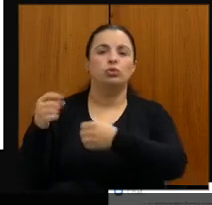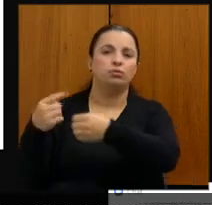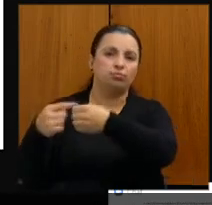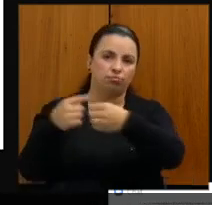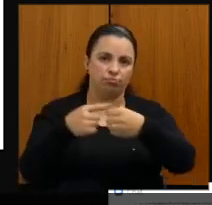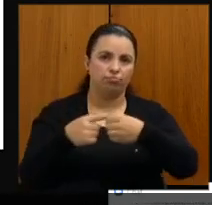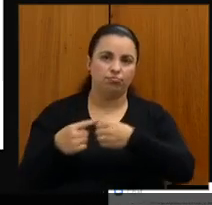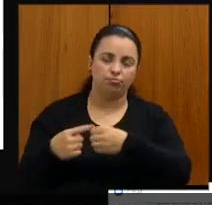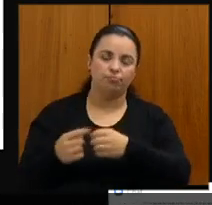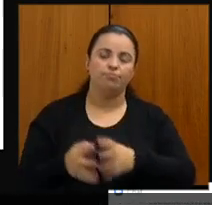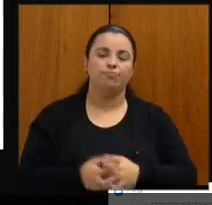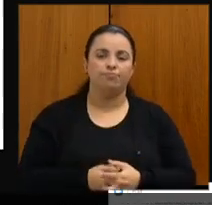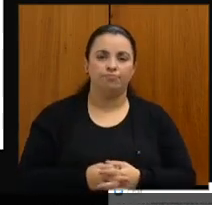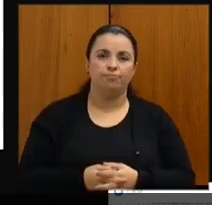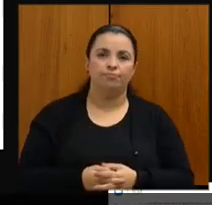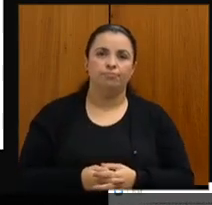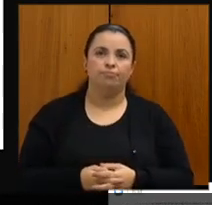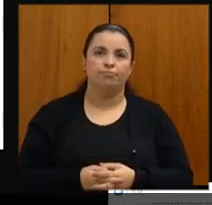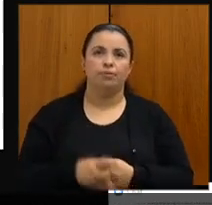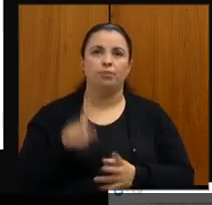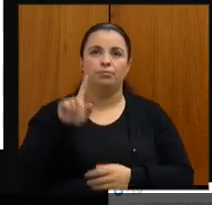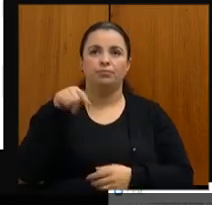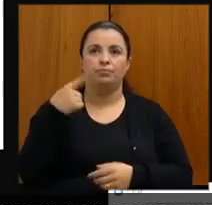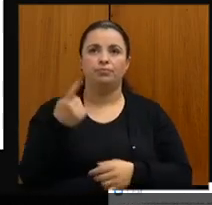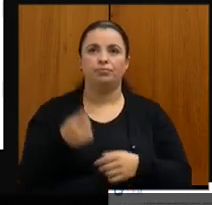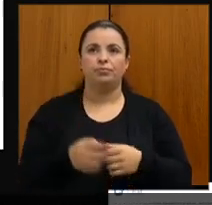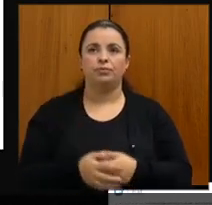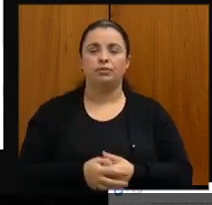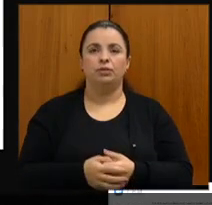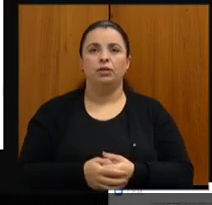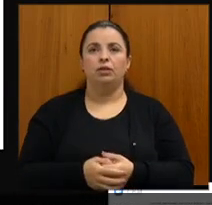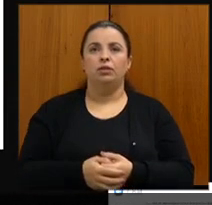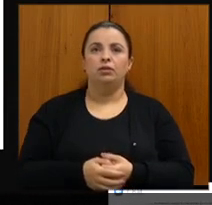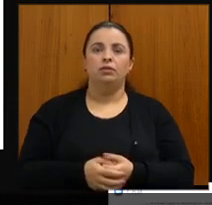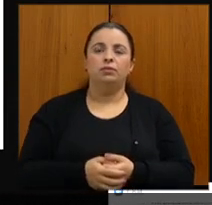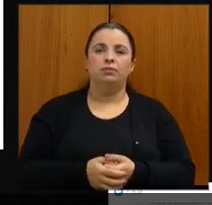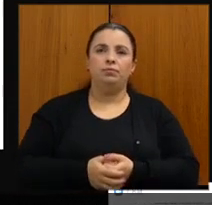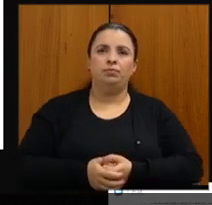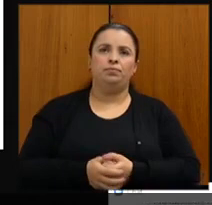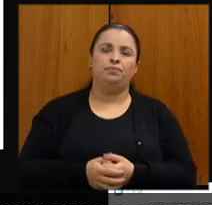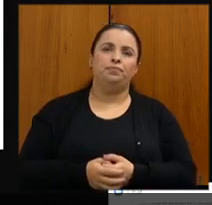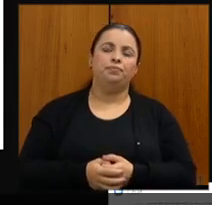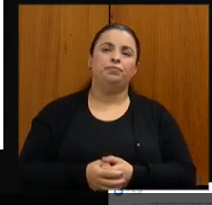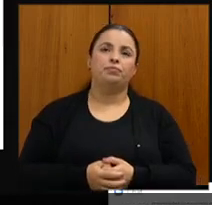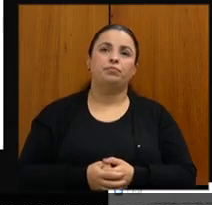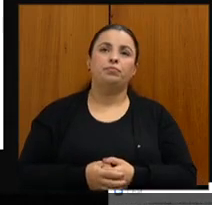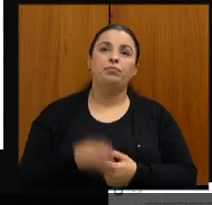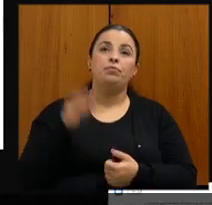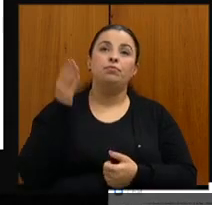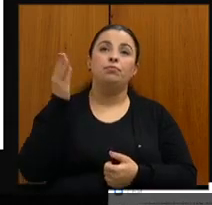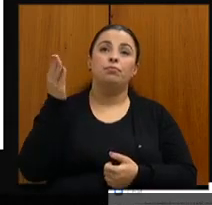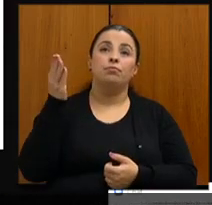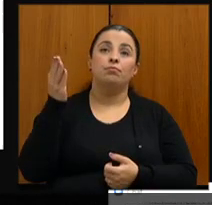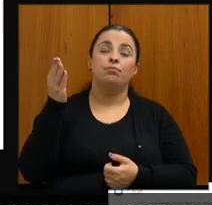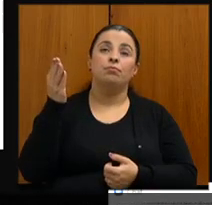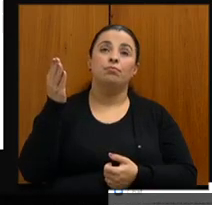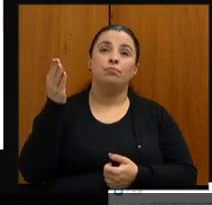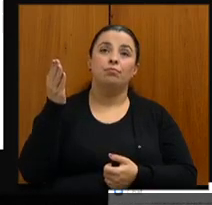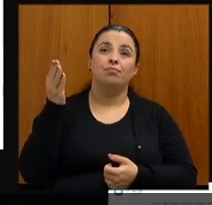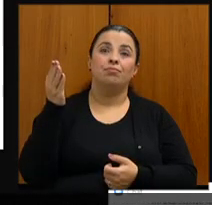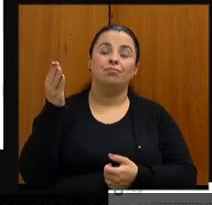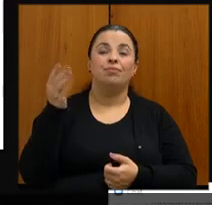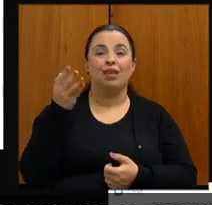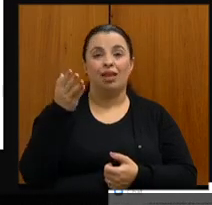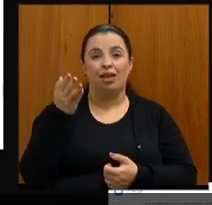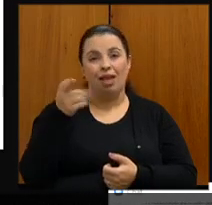regiões do Estado próximo G1 é a que eu trouxe o caso de vocês